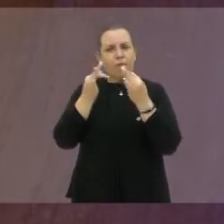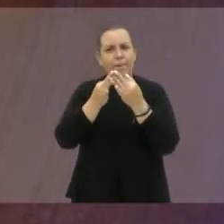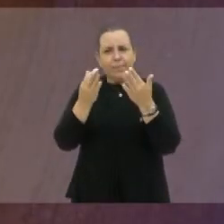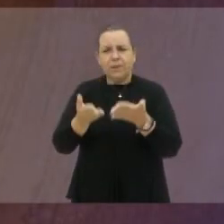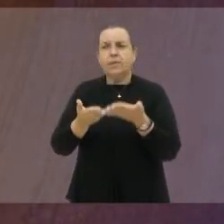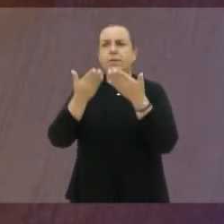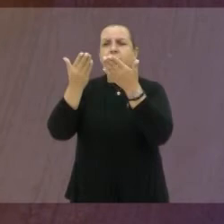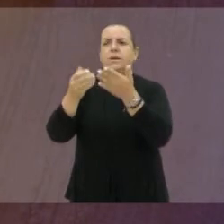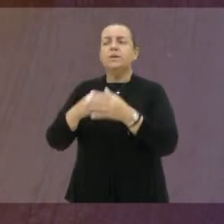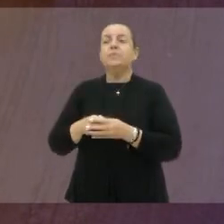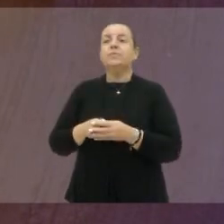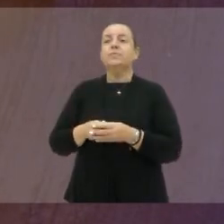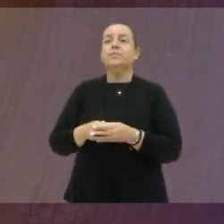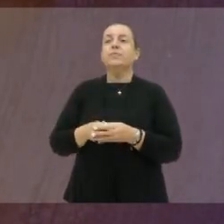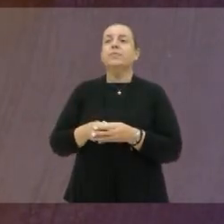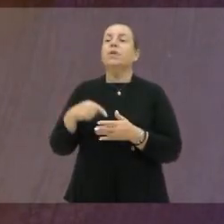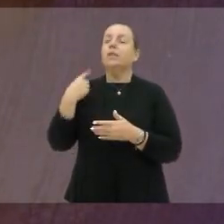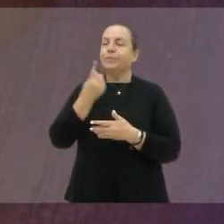cruz.